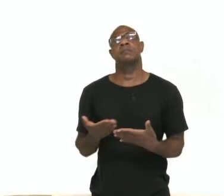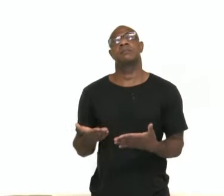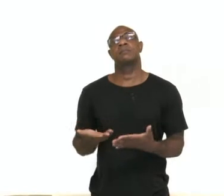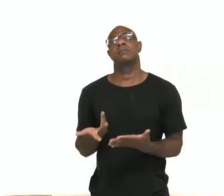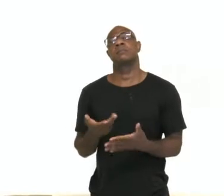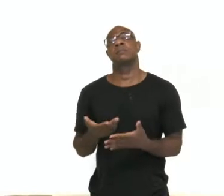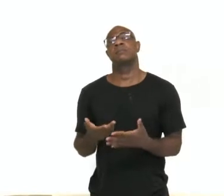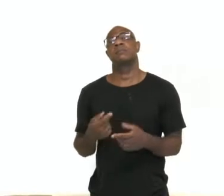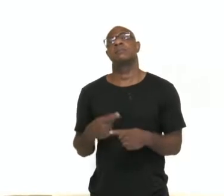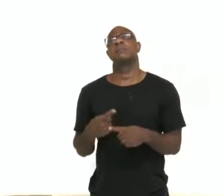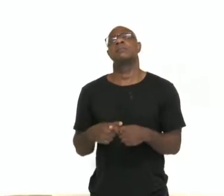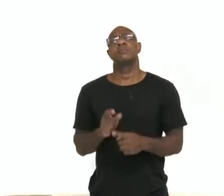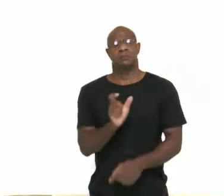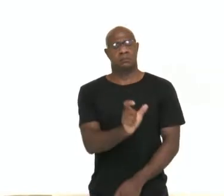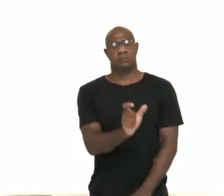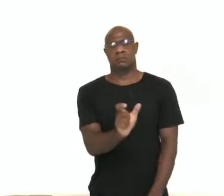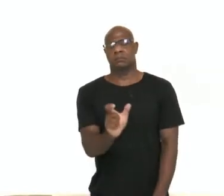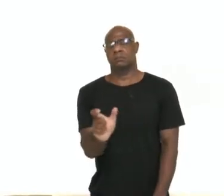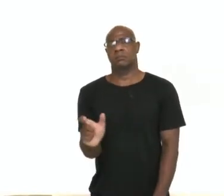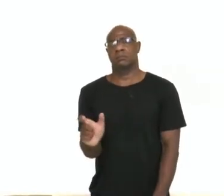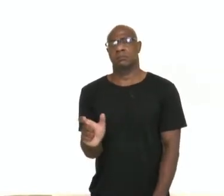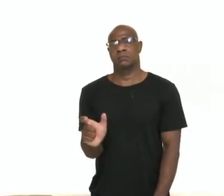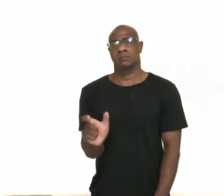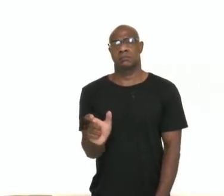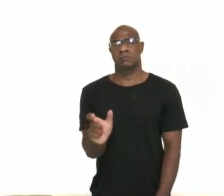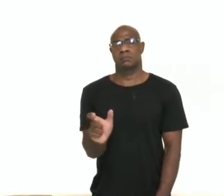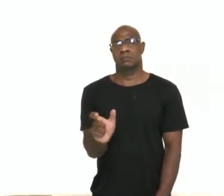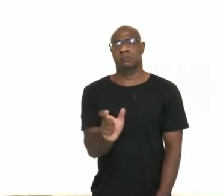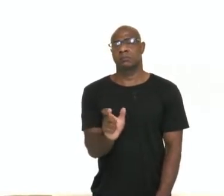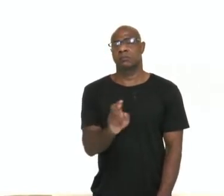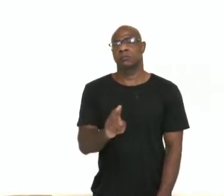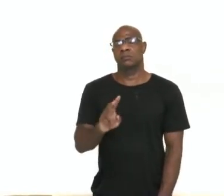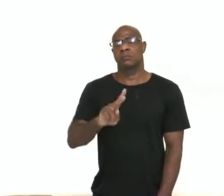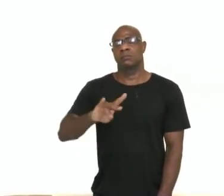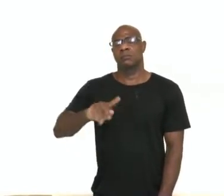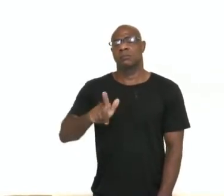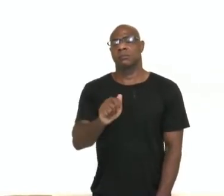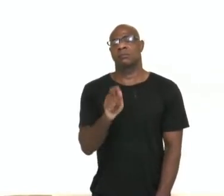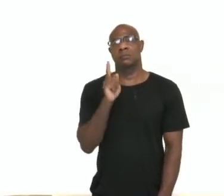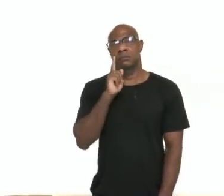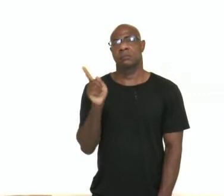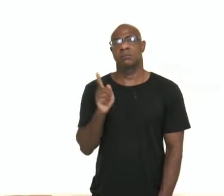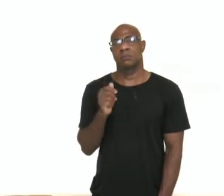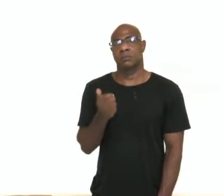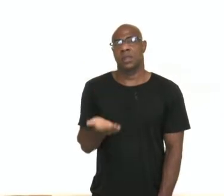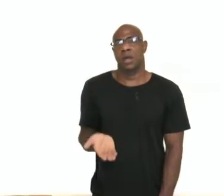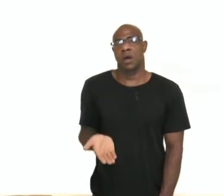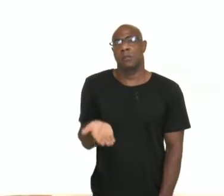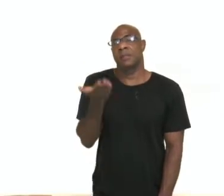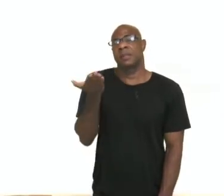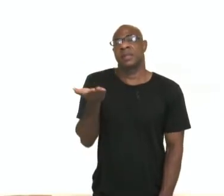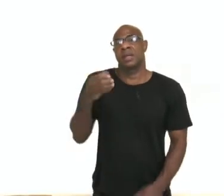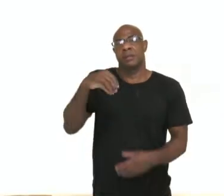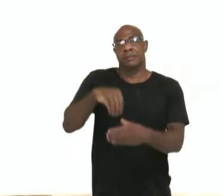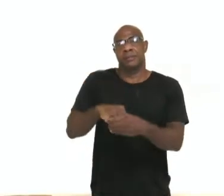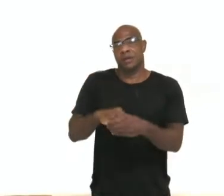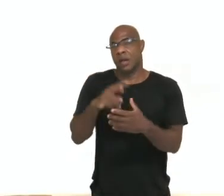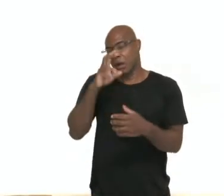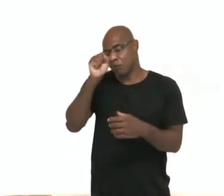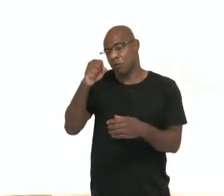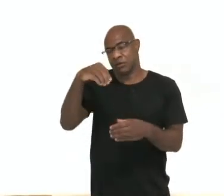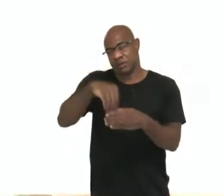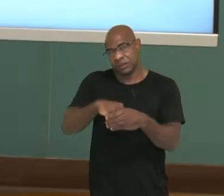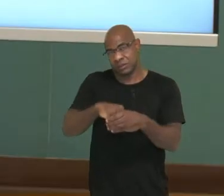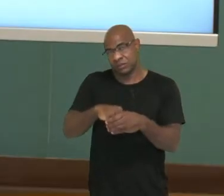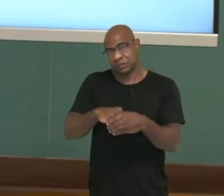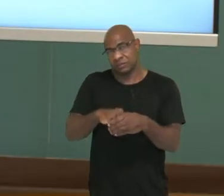ligar baterias em série, como está ligado aqui? O efeito é aumentar a resistência interna equivalente.